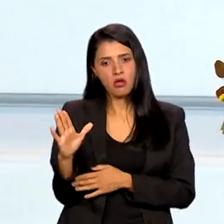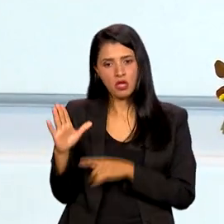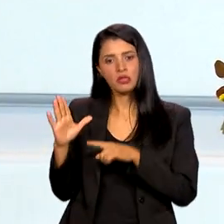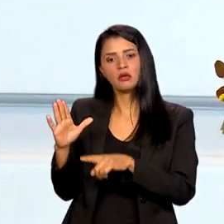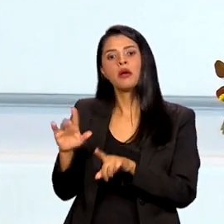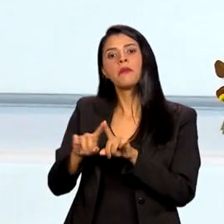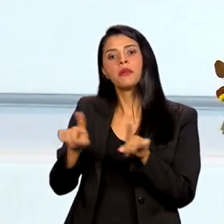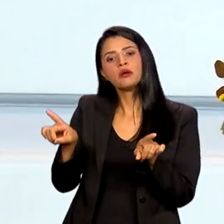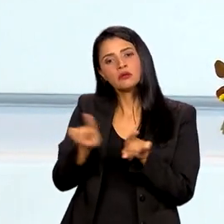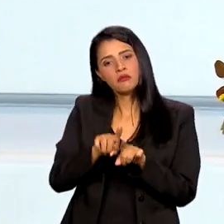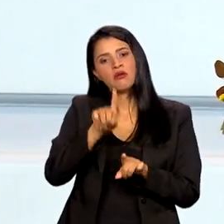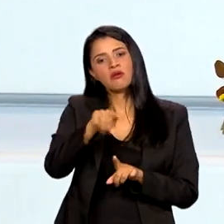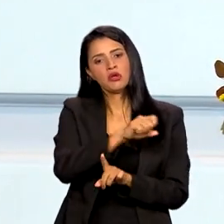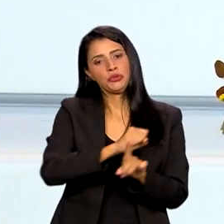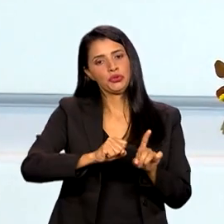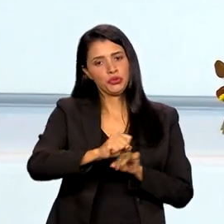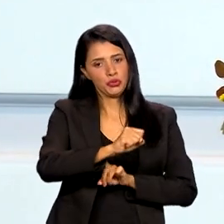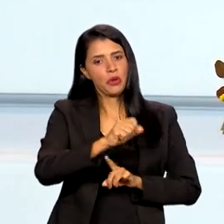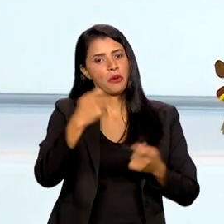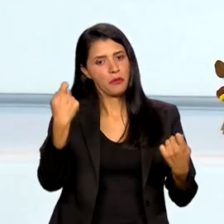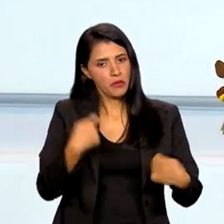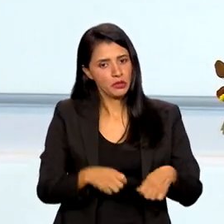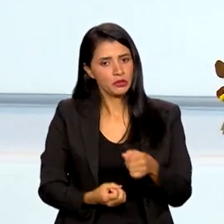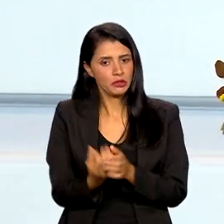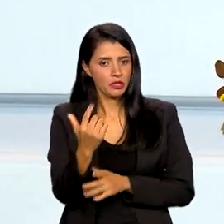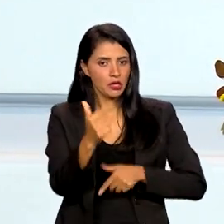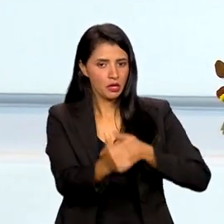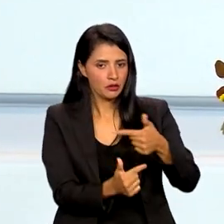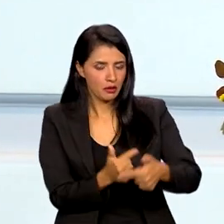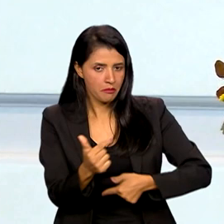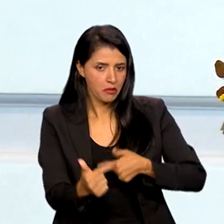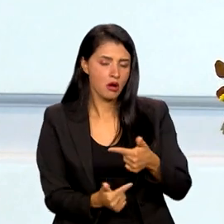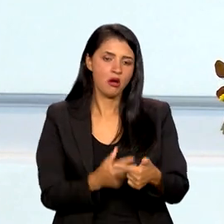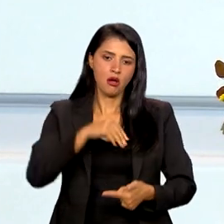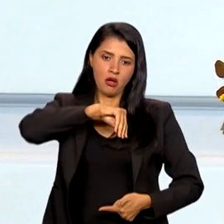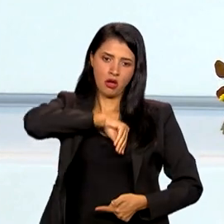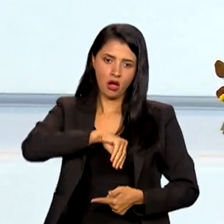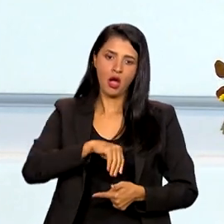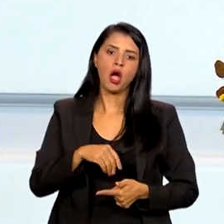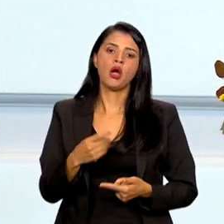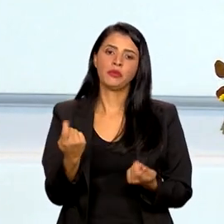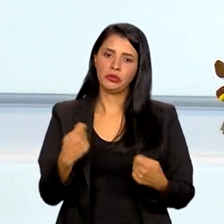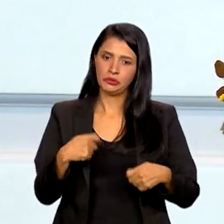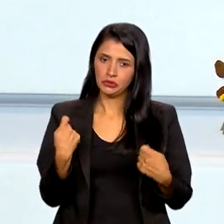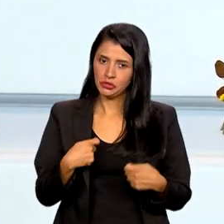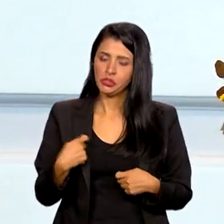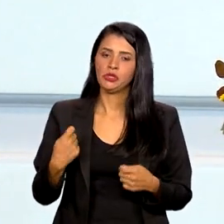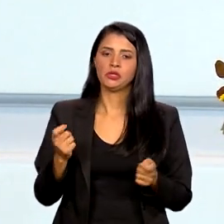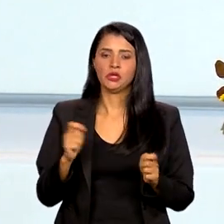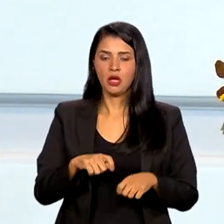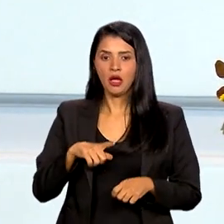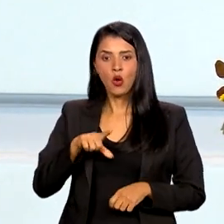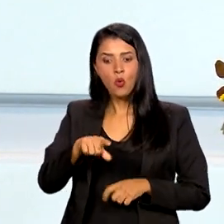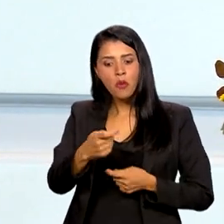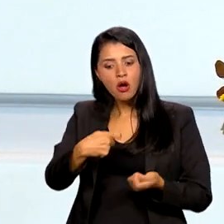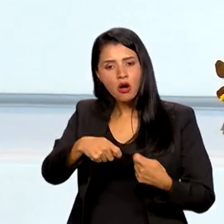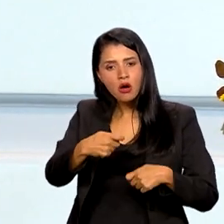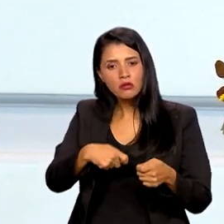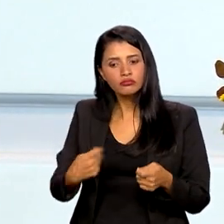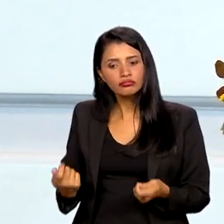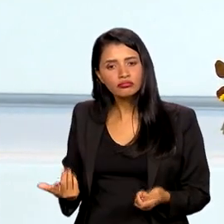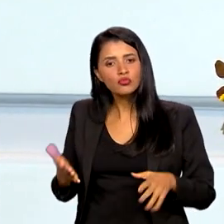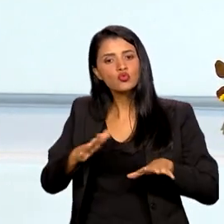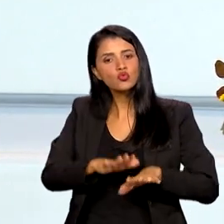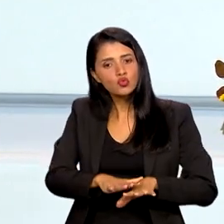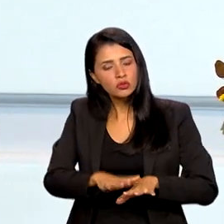ambiental, mas ela é também social. É preciso gerar emprego qualificado, renda qualificada, é preciso que seja uma economia inclusiva. Por